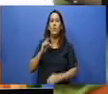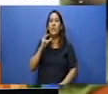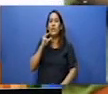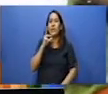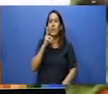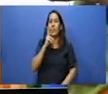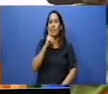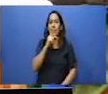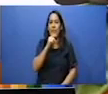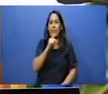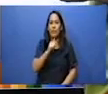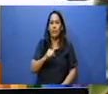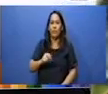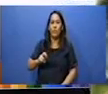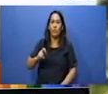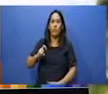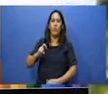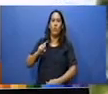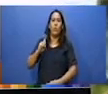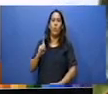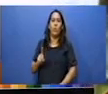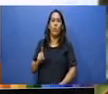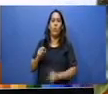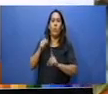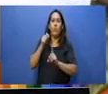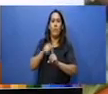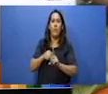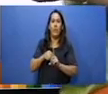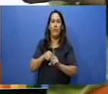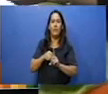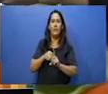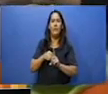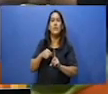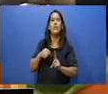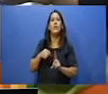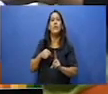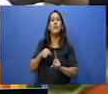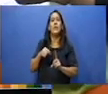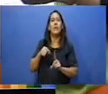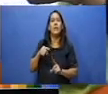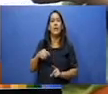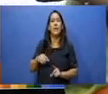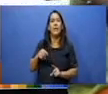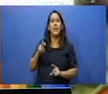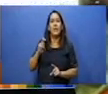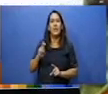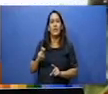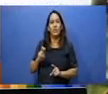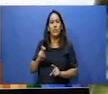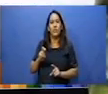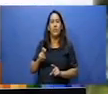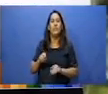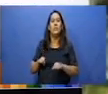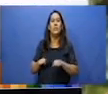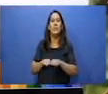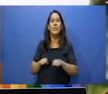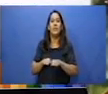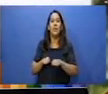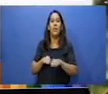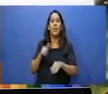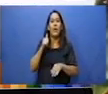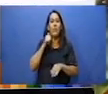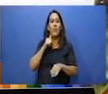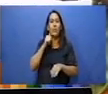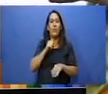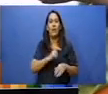ser construído e pintado. A artista responsável pela pintura foi